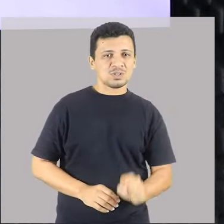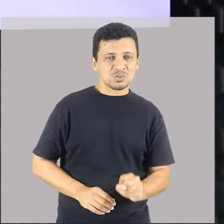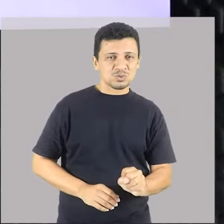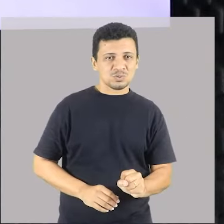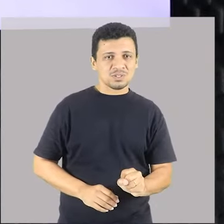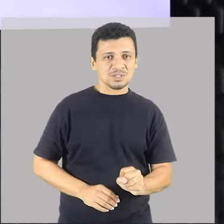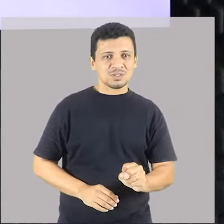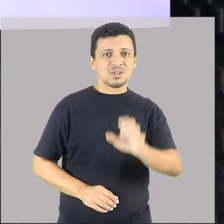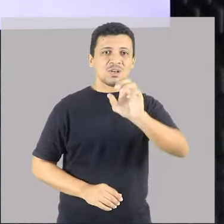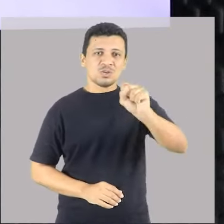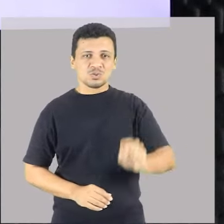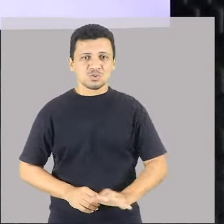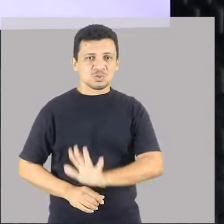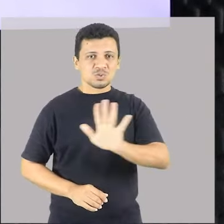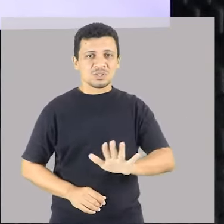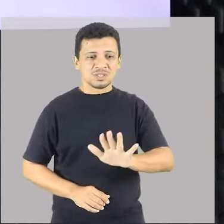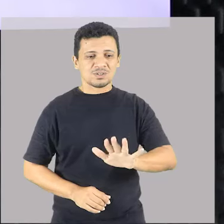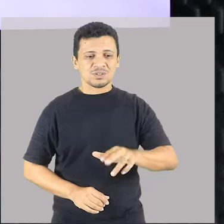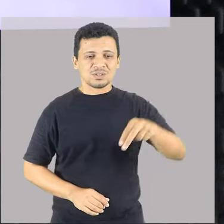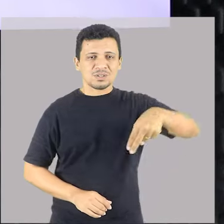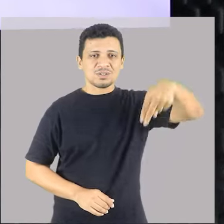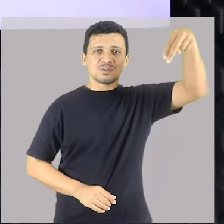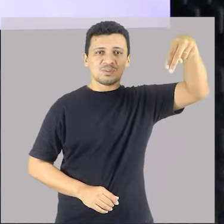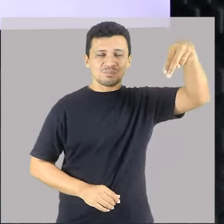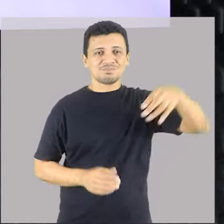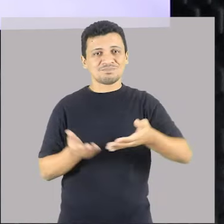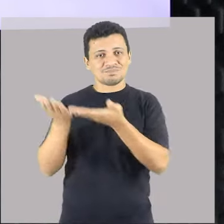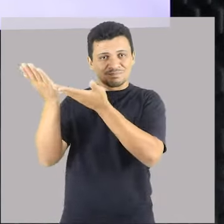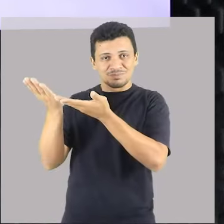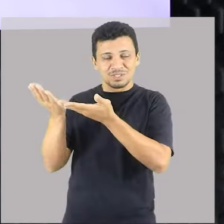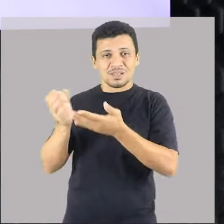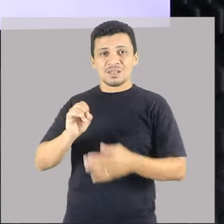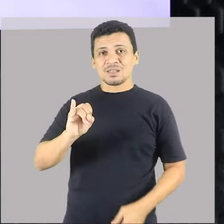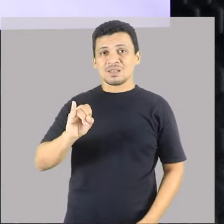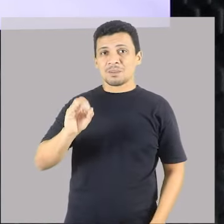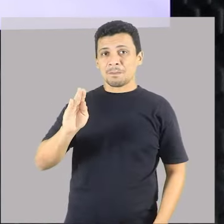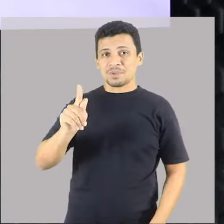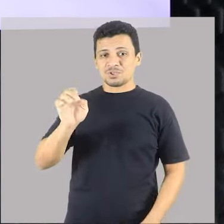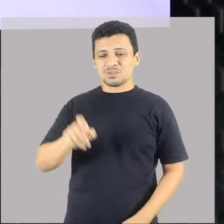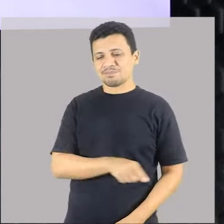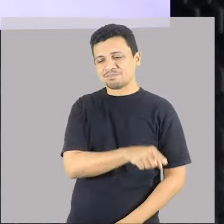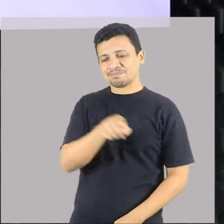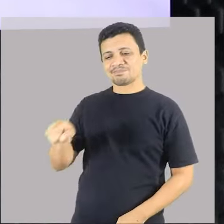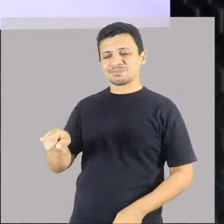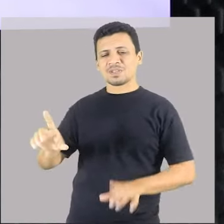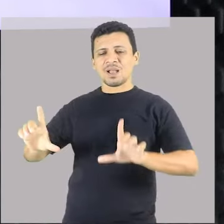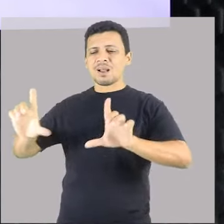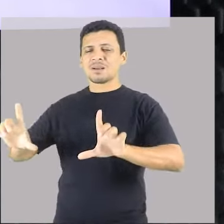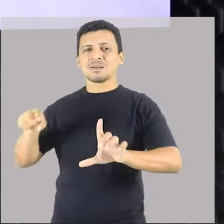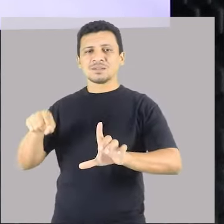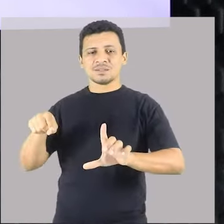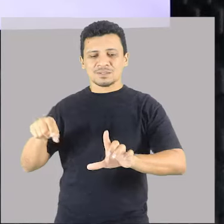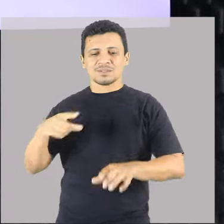é a regionalização do Brasil feita pelo IBGE na segunda imagem nós temos aqui o mesmo